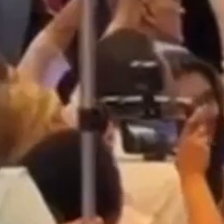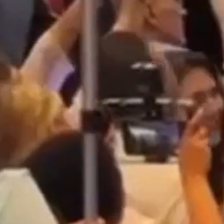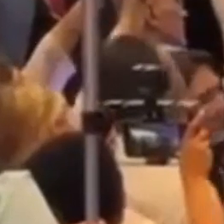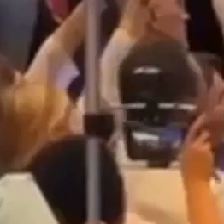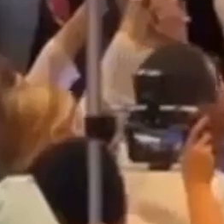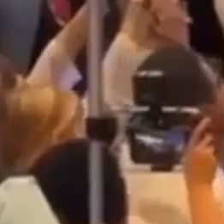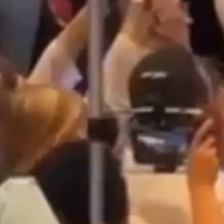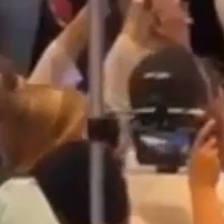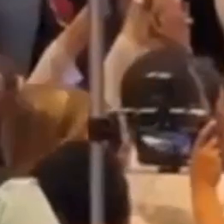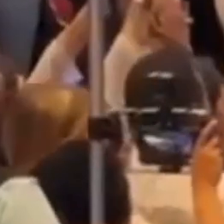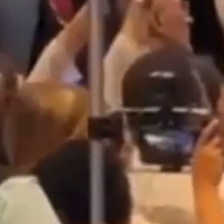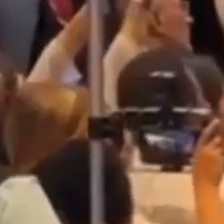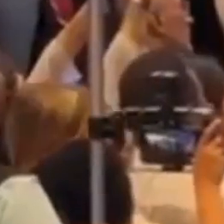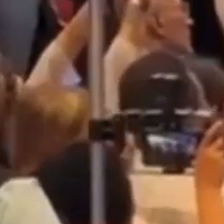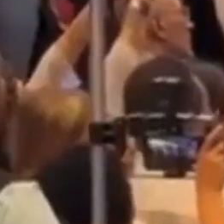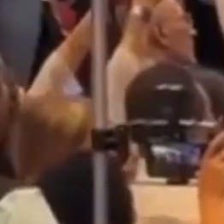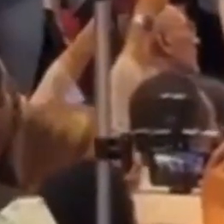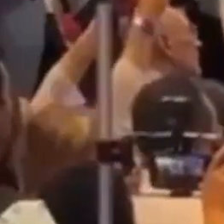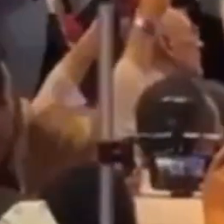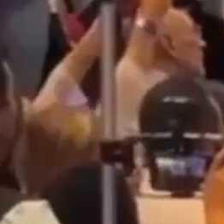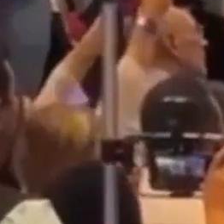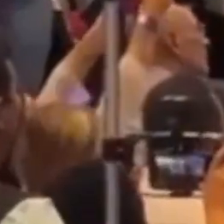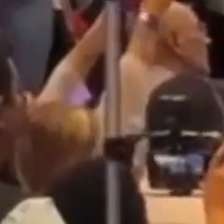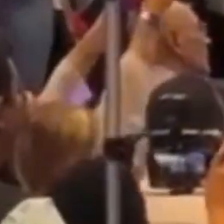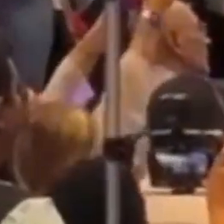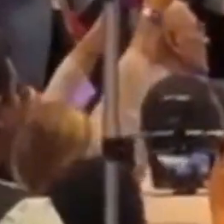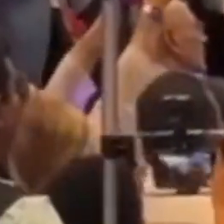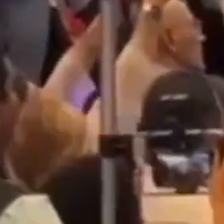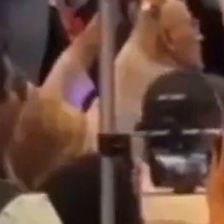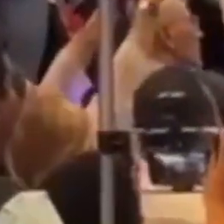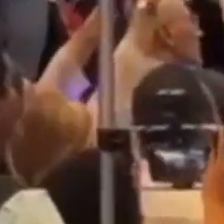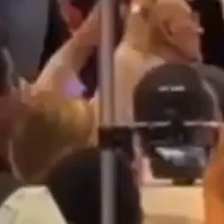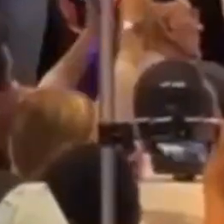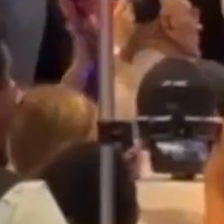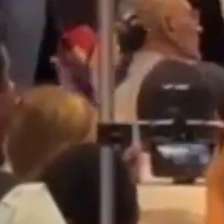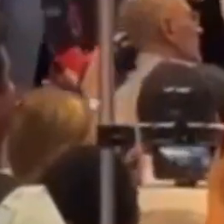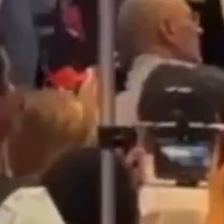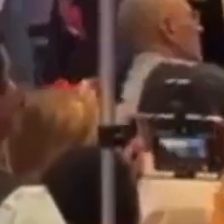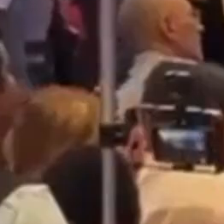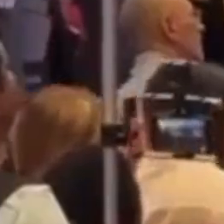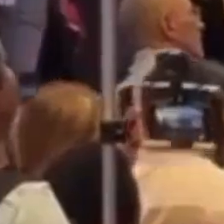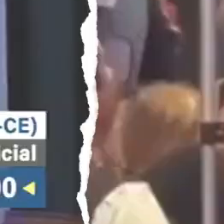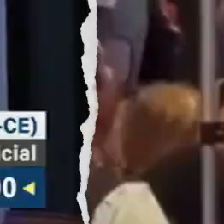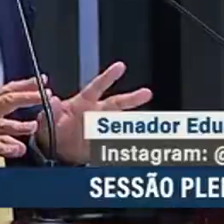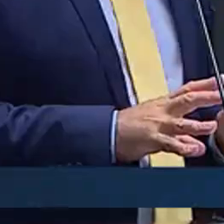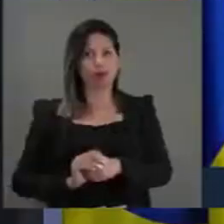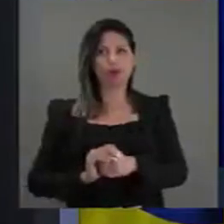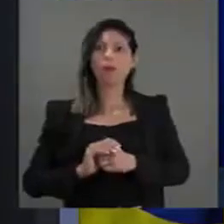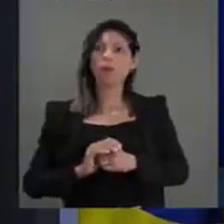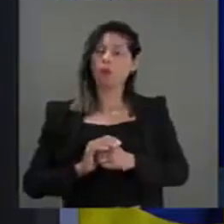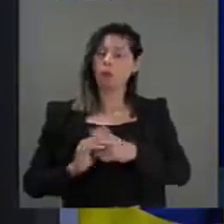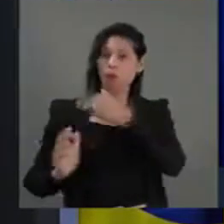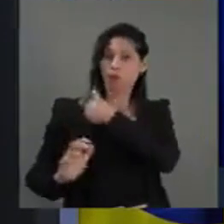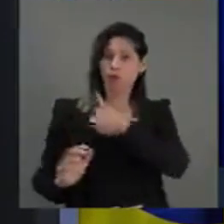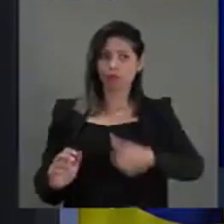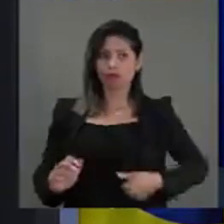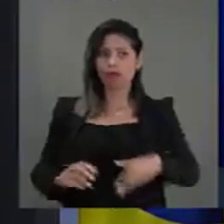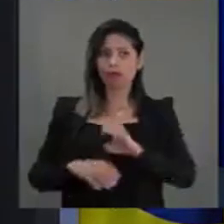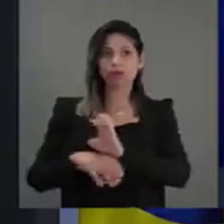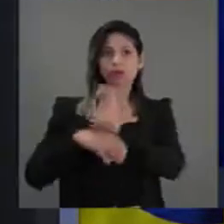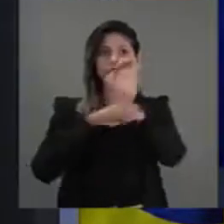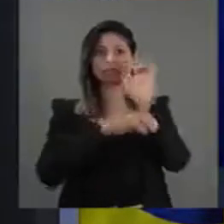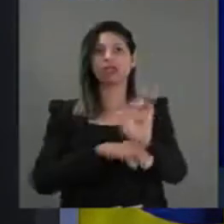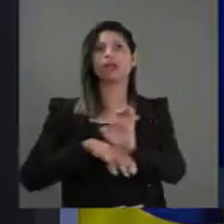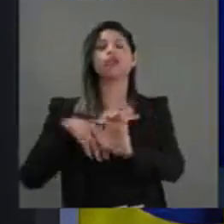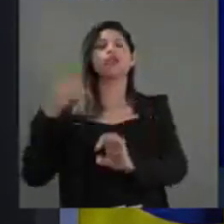no Detran, está controlado na questão da CAGES, em todo canto. Não se realiza uma obra no Ceará sem isso.